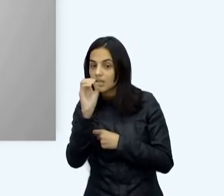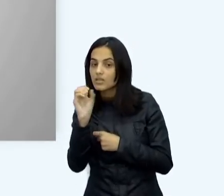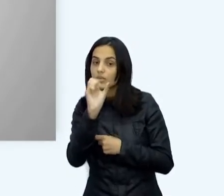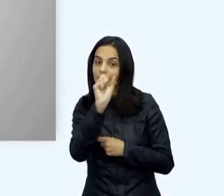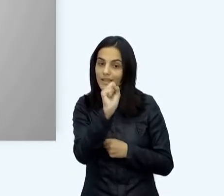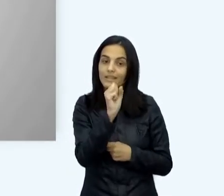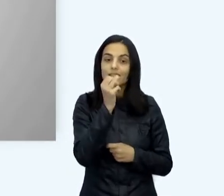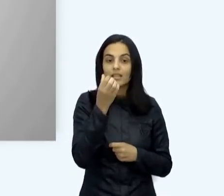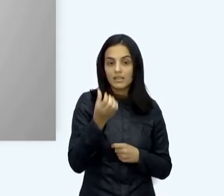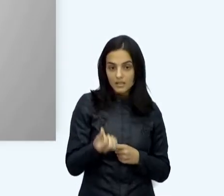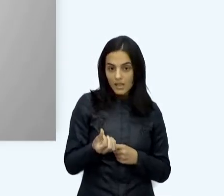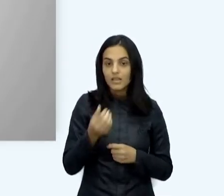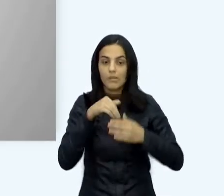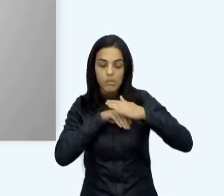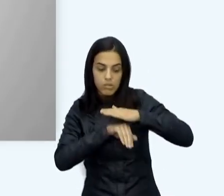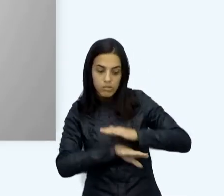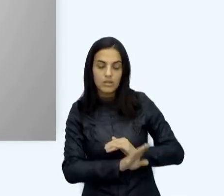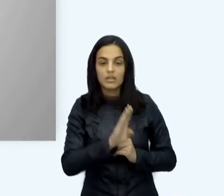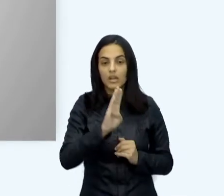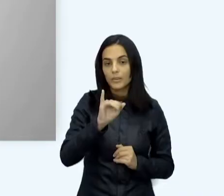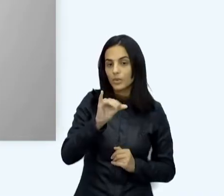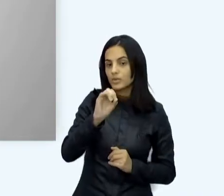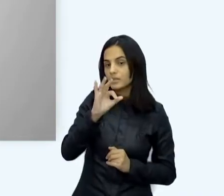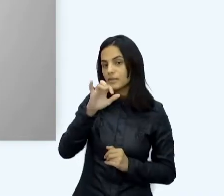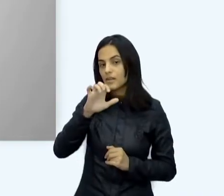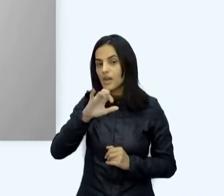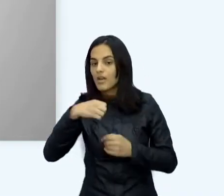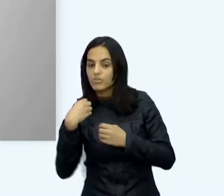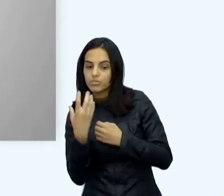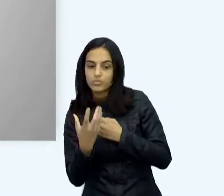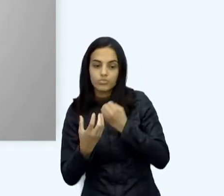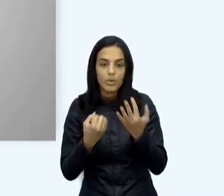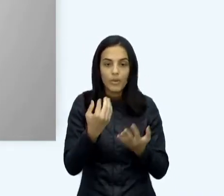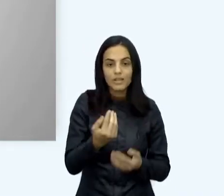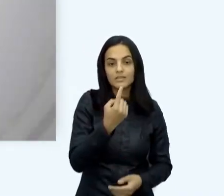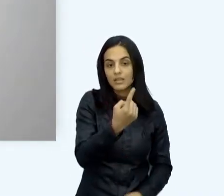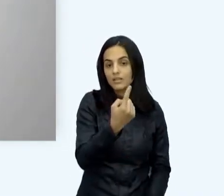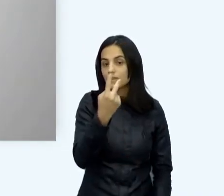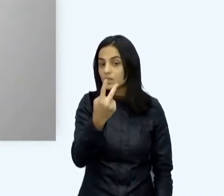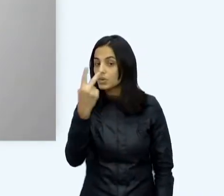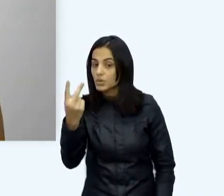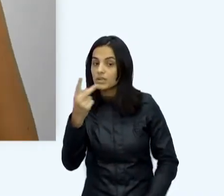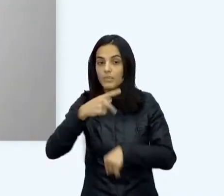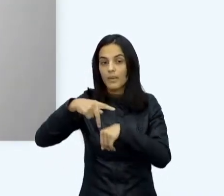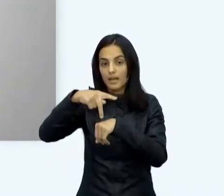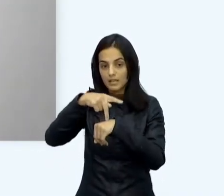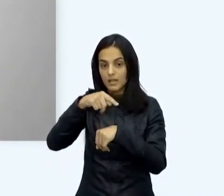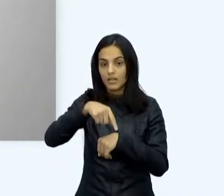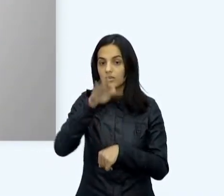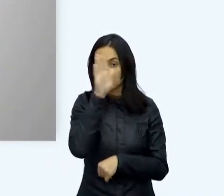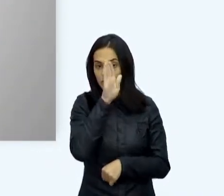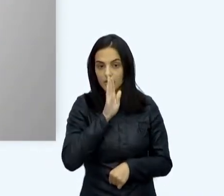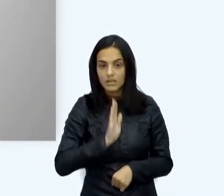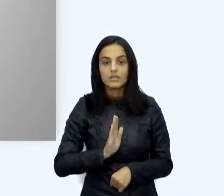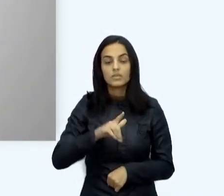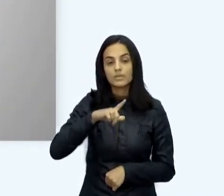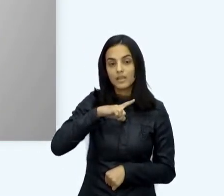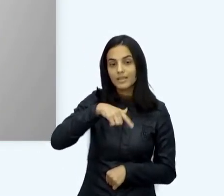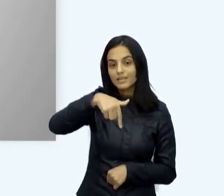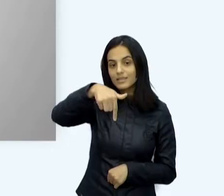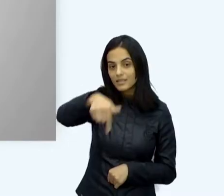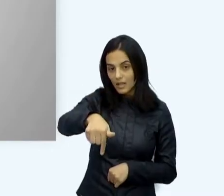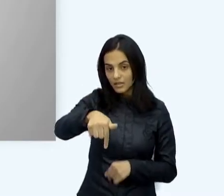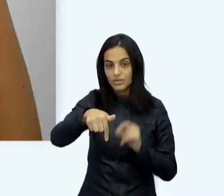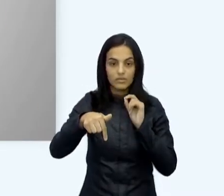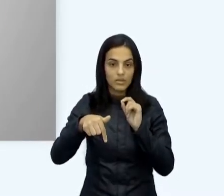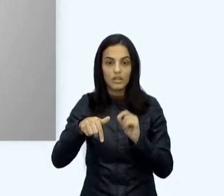686 reservas da biosfera, distribuídas em 122 países. No Brasil, existem 7